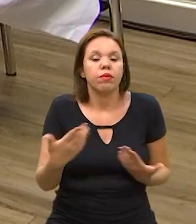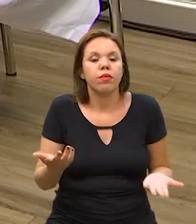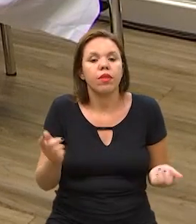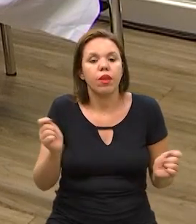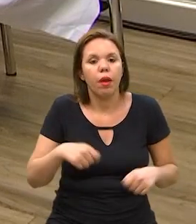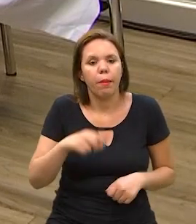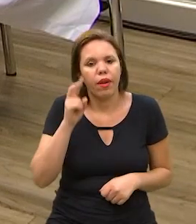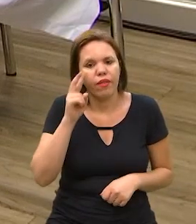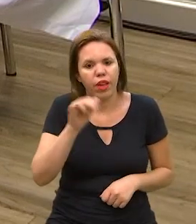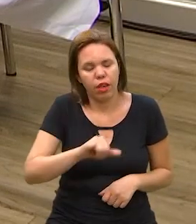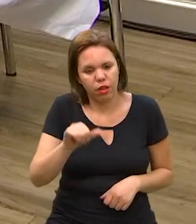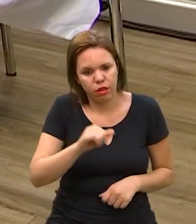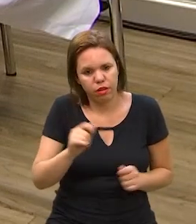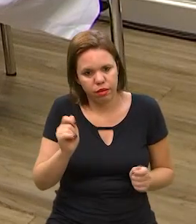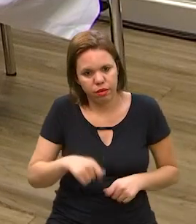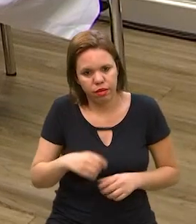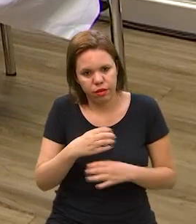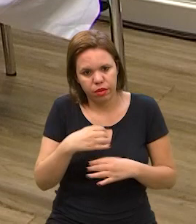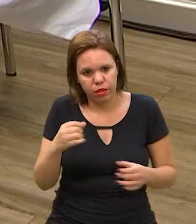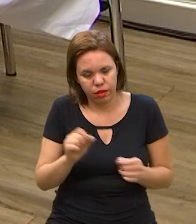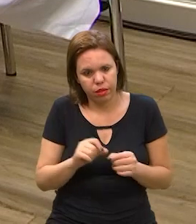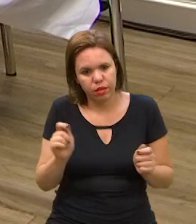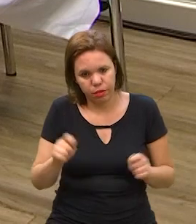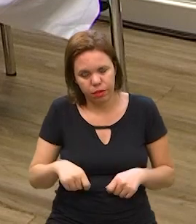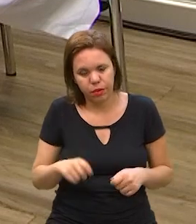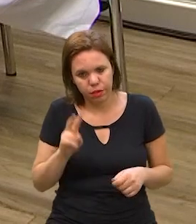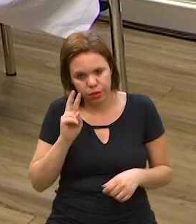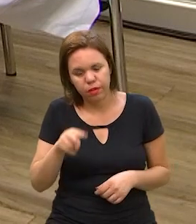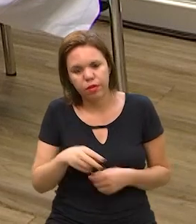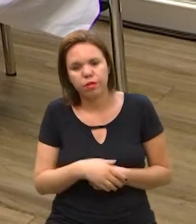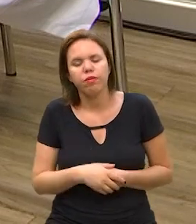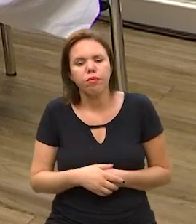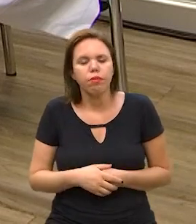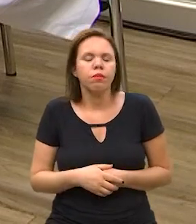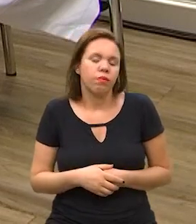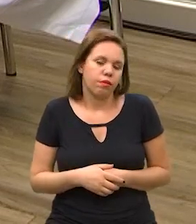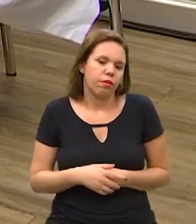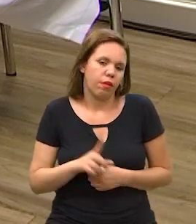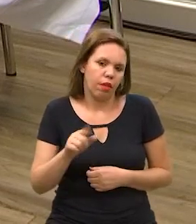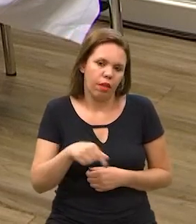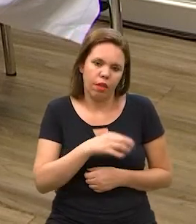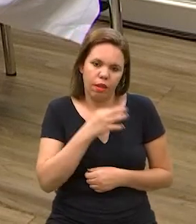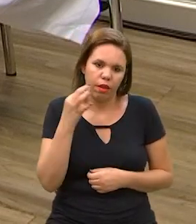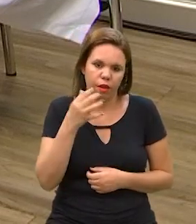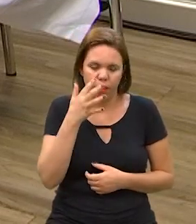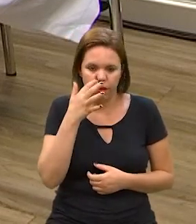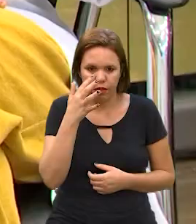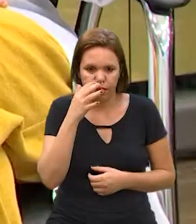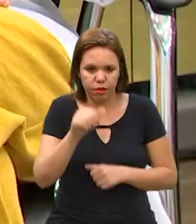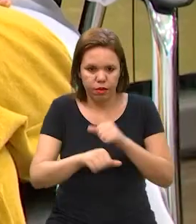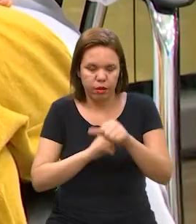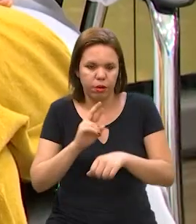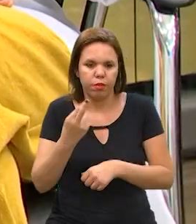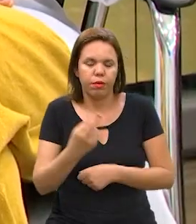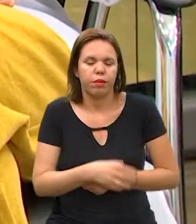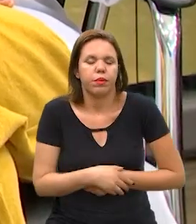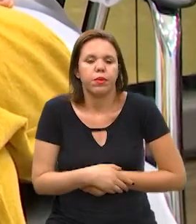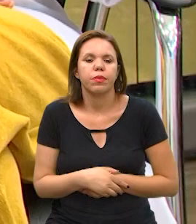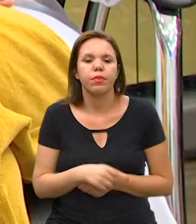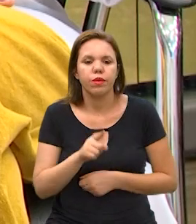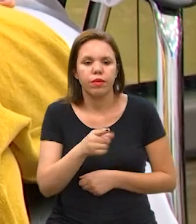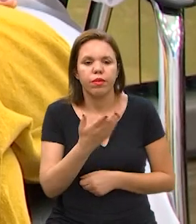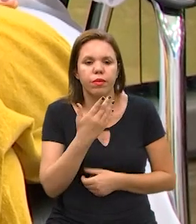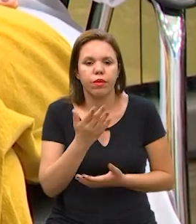assim, mas será que dá para ver até a gordurinha no... Sim, dá. Dá para ver a gordurinha? Dá. E assim, é extraordinário o que muda o